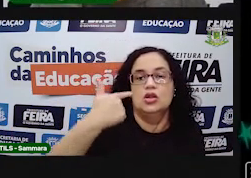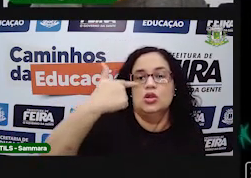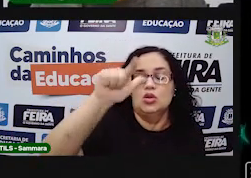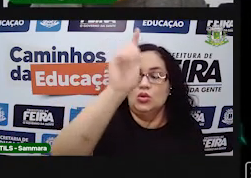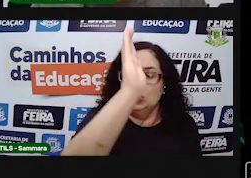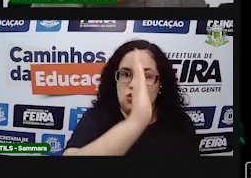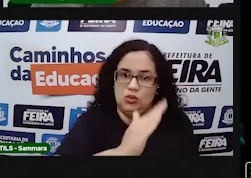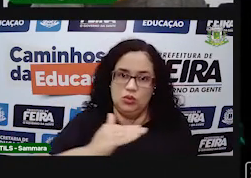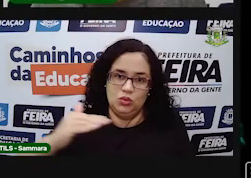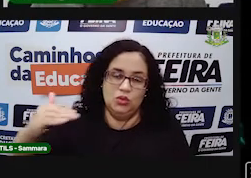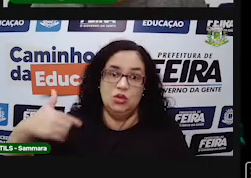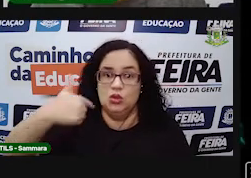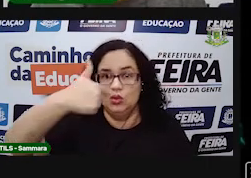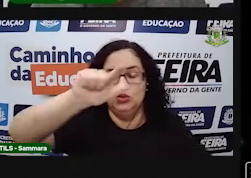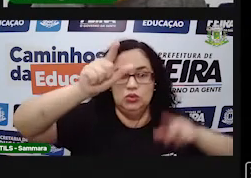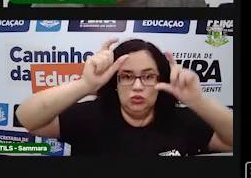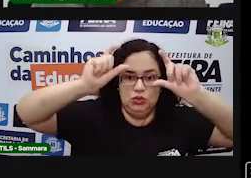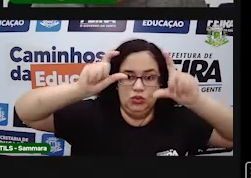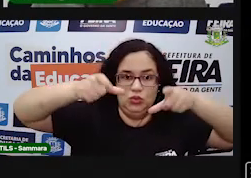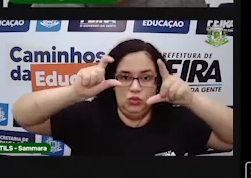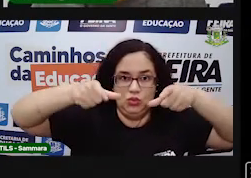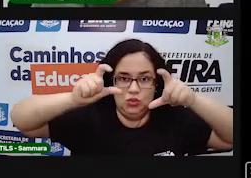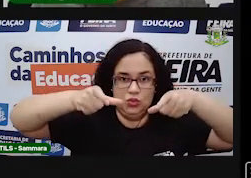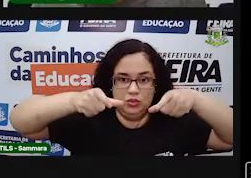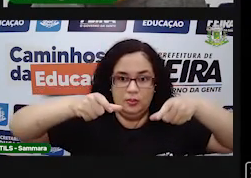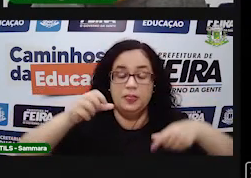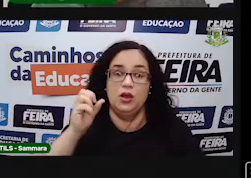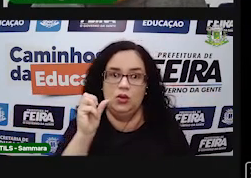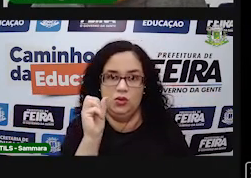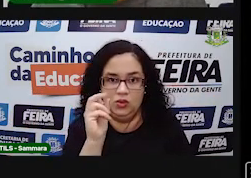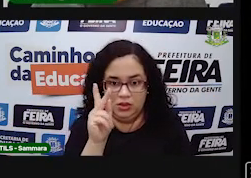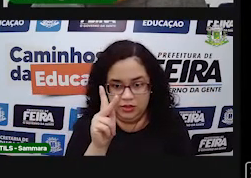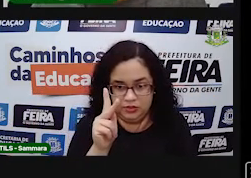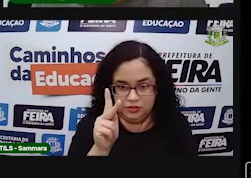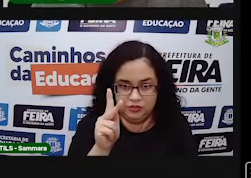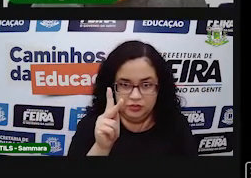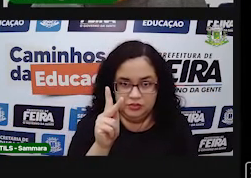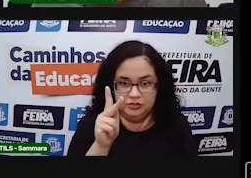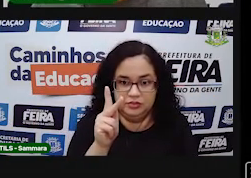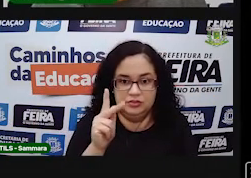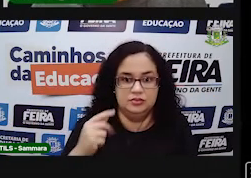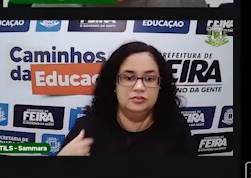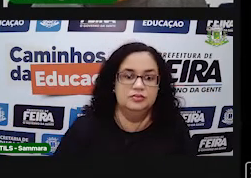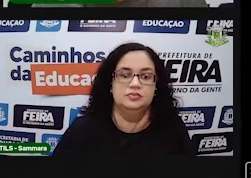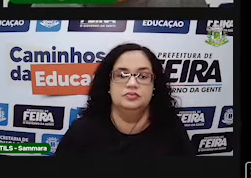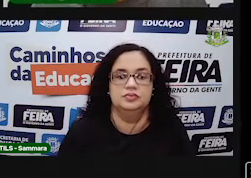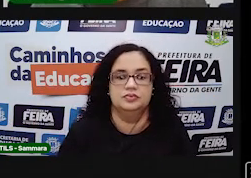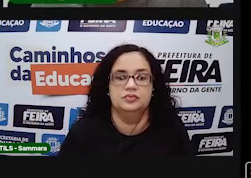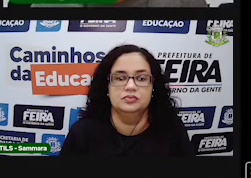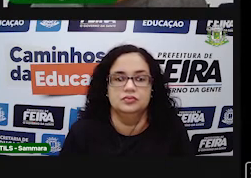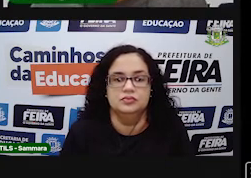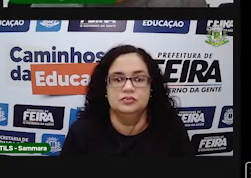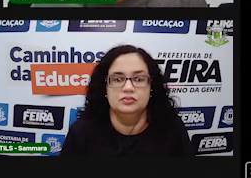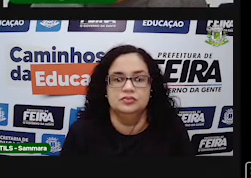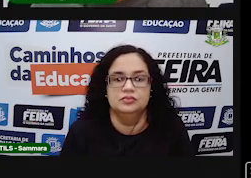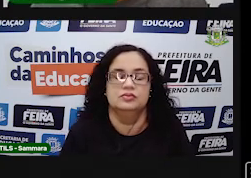aparece em outro lado, em outro lugar ali da tela. Tá bom?